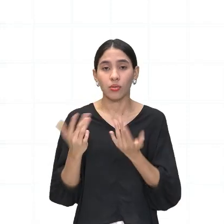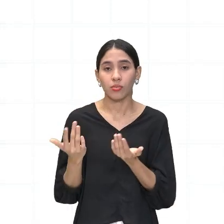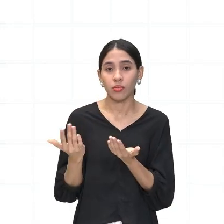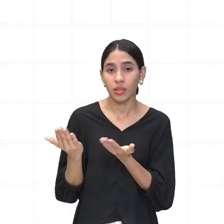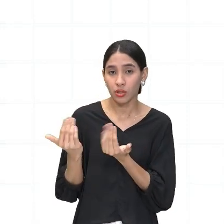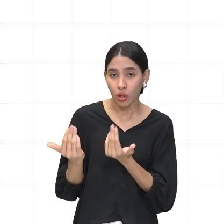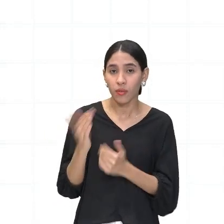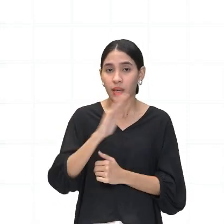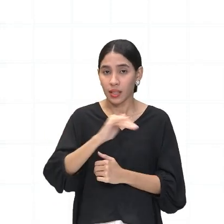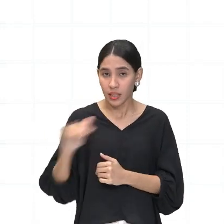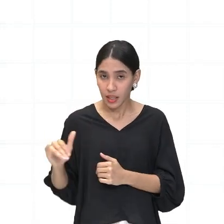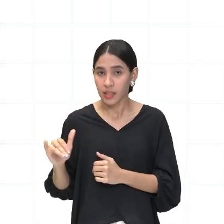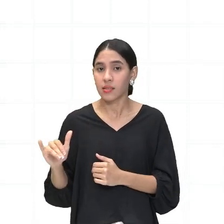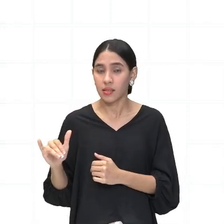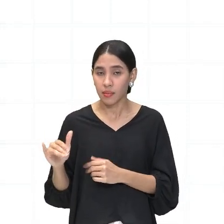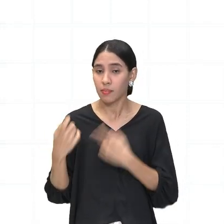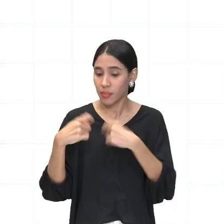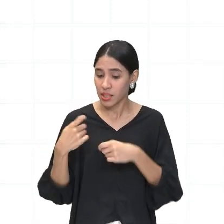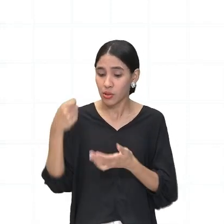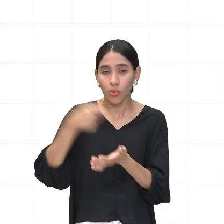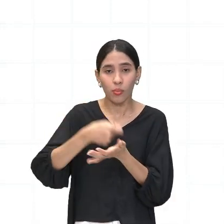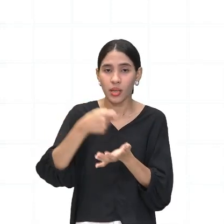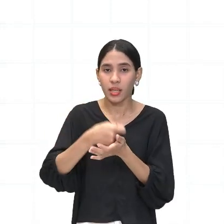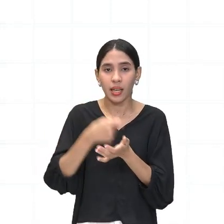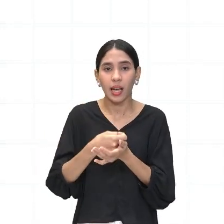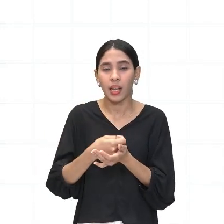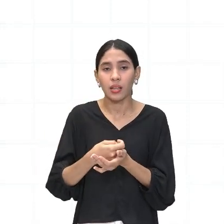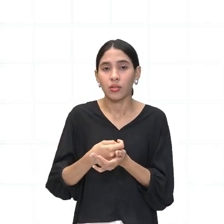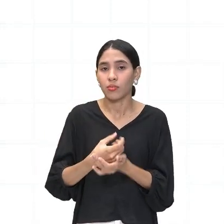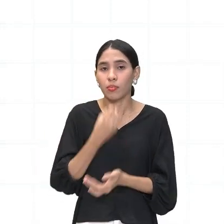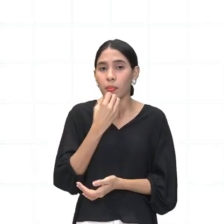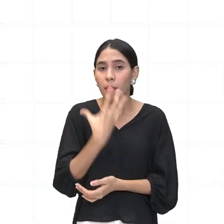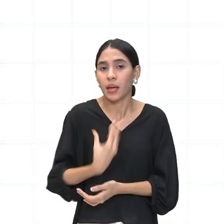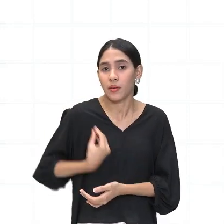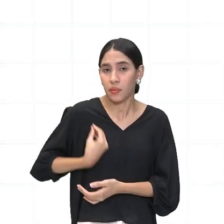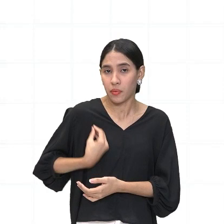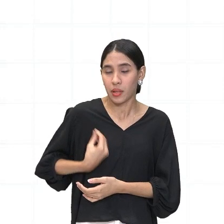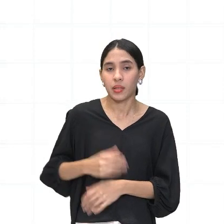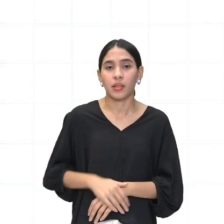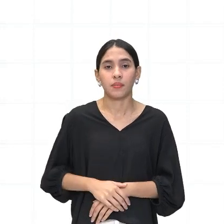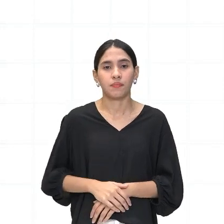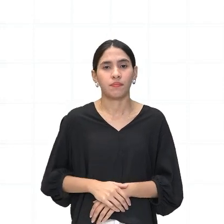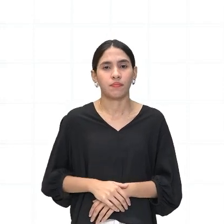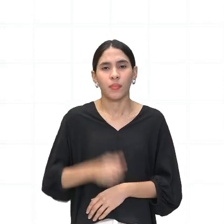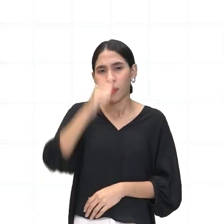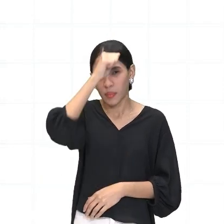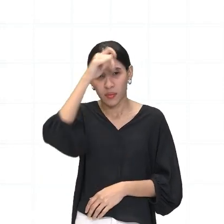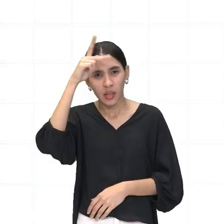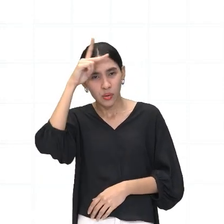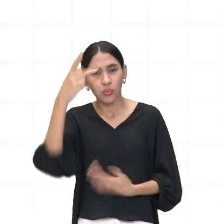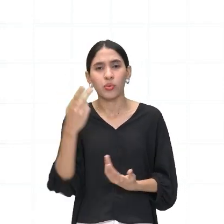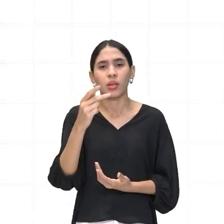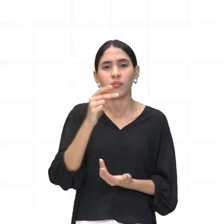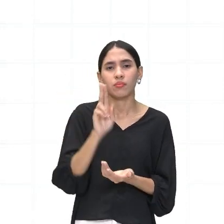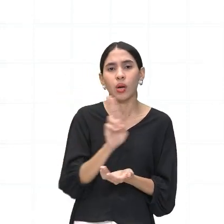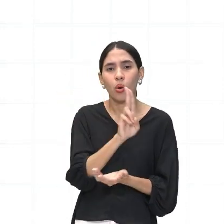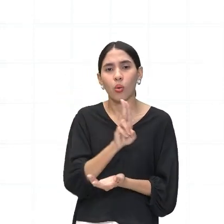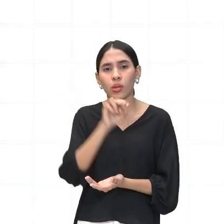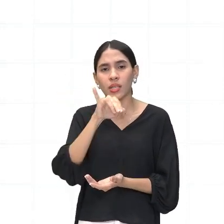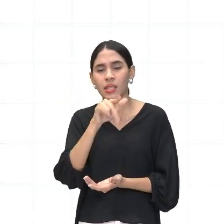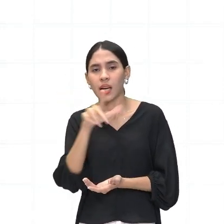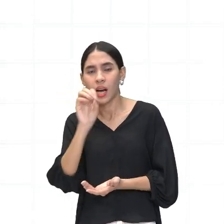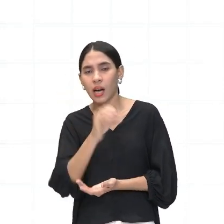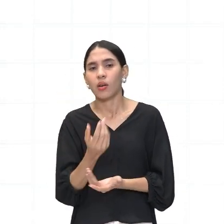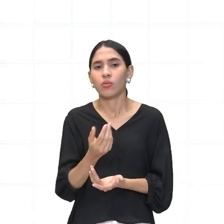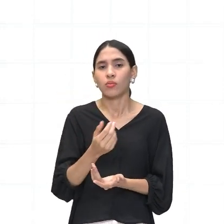também o Estado, não é? A União, a presidência, o governo, as prefeituras, todas são responsáveis por garantir, não